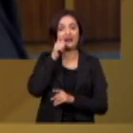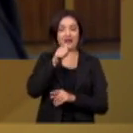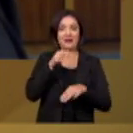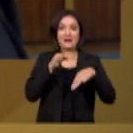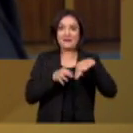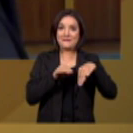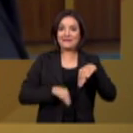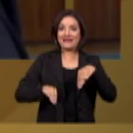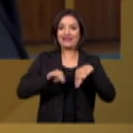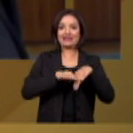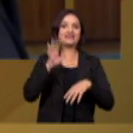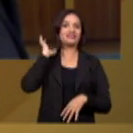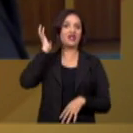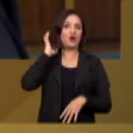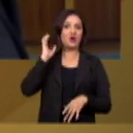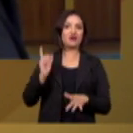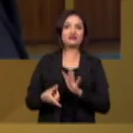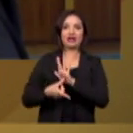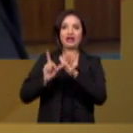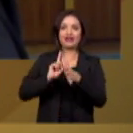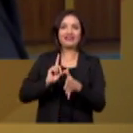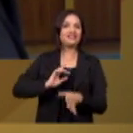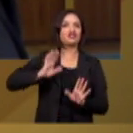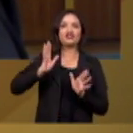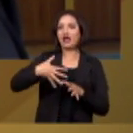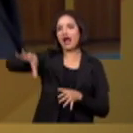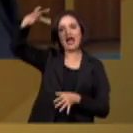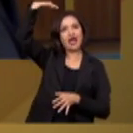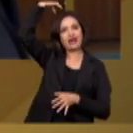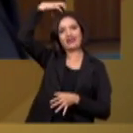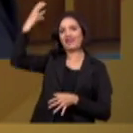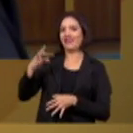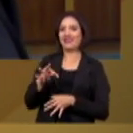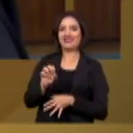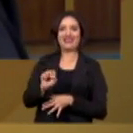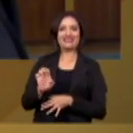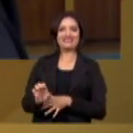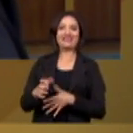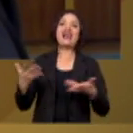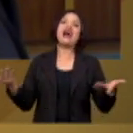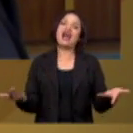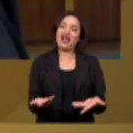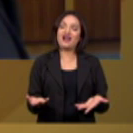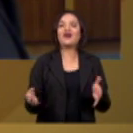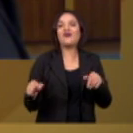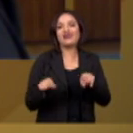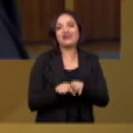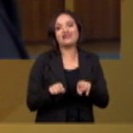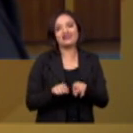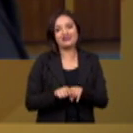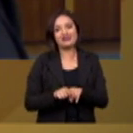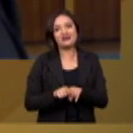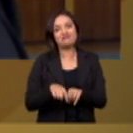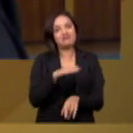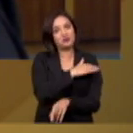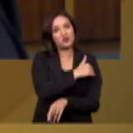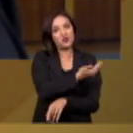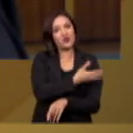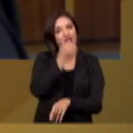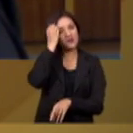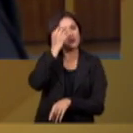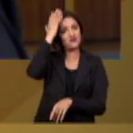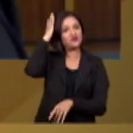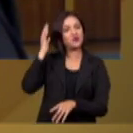que já reinava no tribunal superior eleitoral estará também a lado do